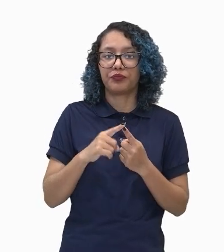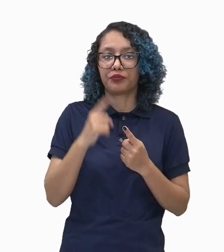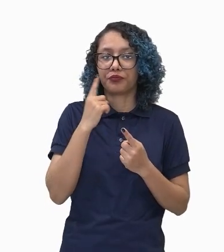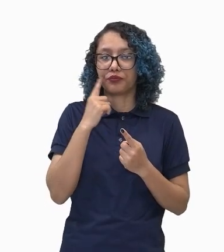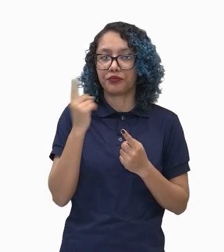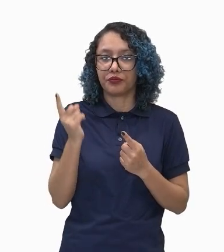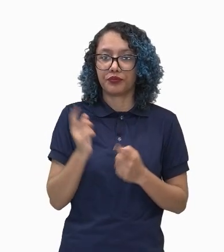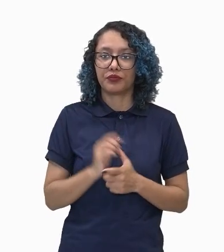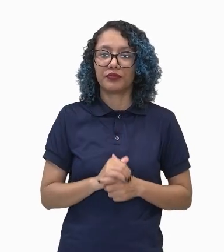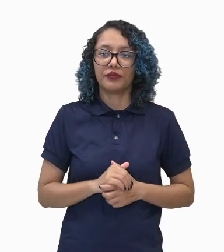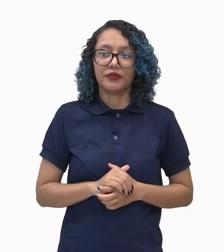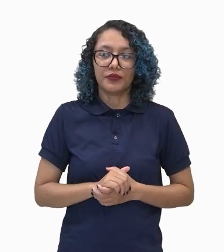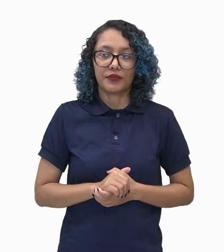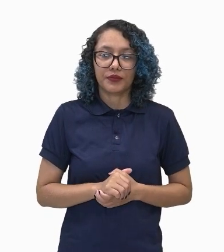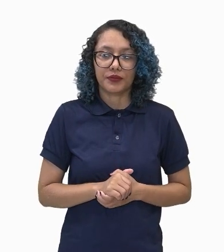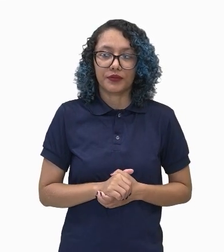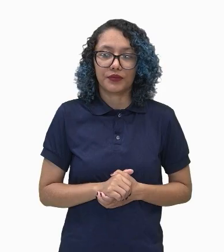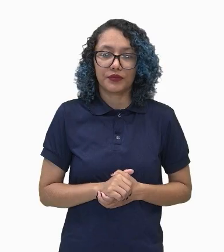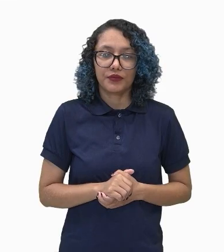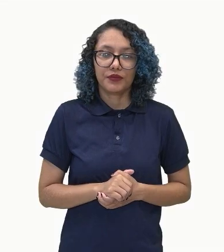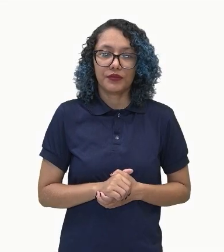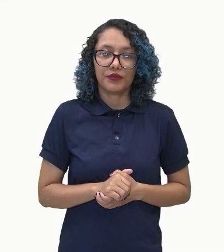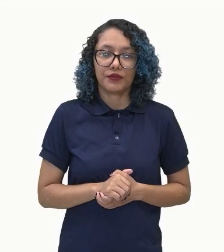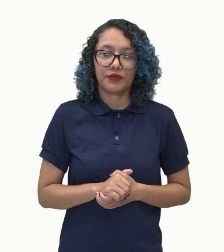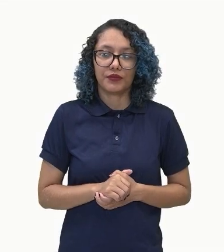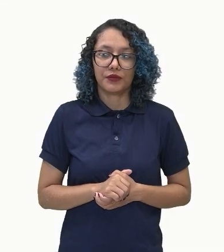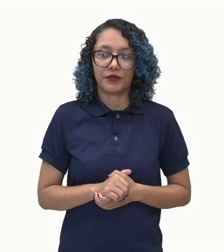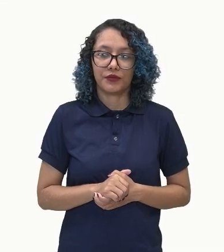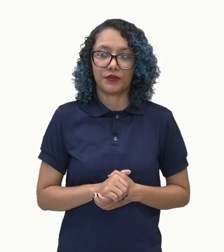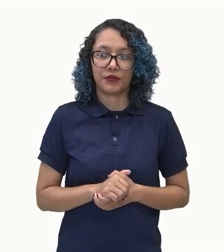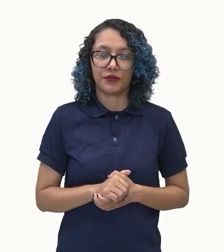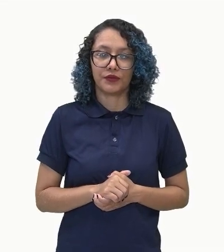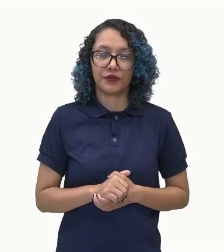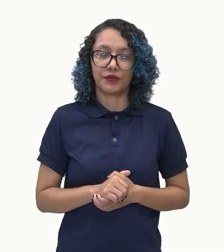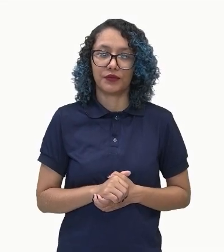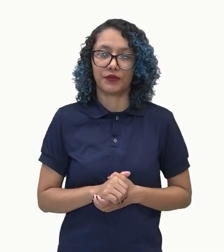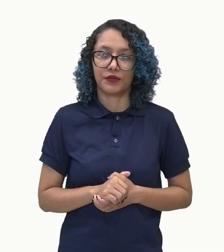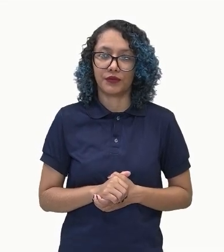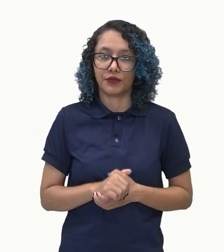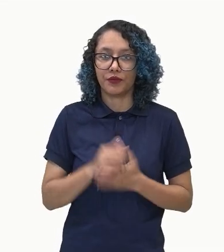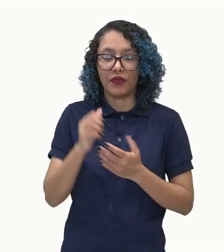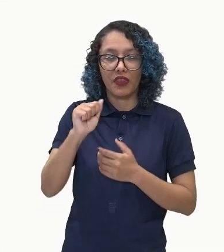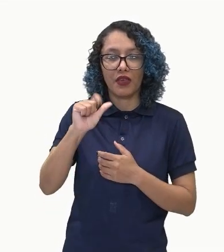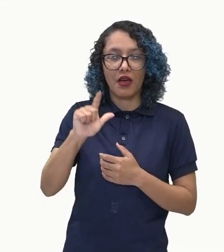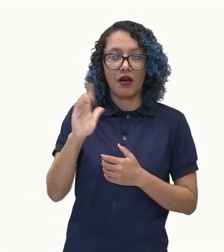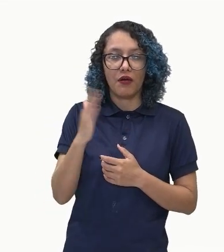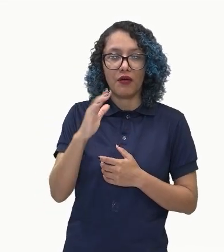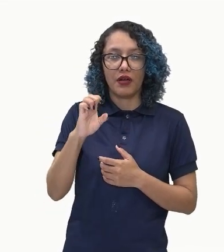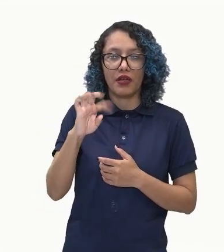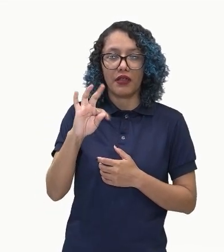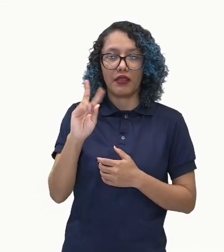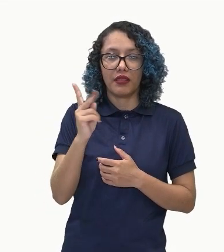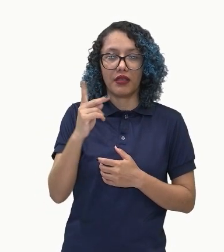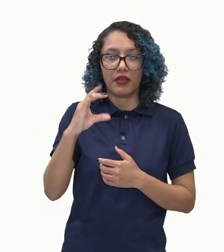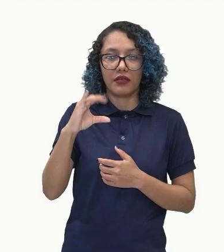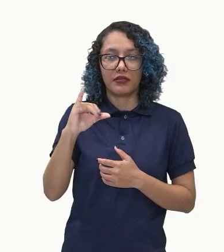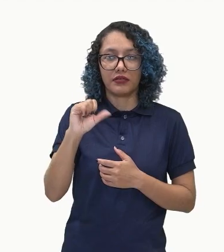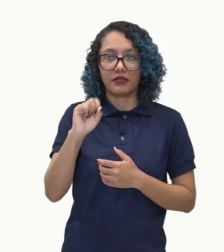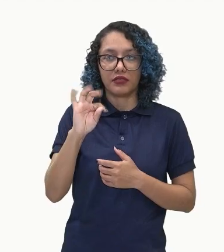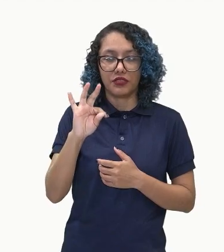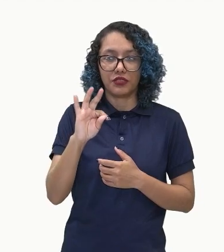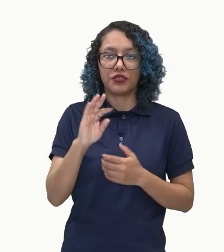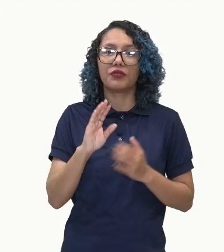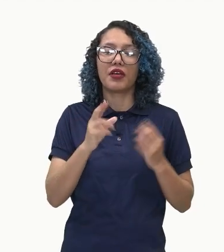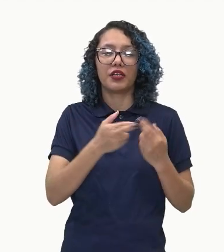vamos falar aqui é AI ethicist, que seria aquela pessoa responsável por lidar com as